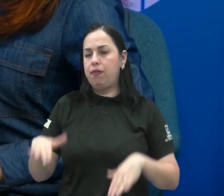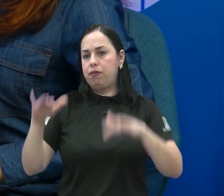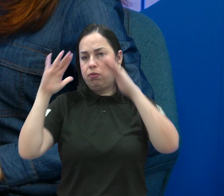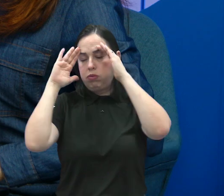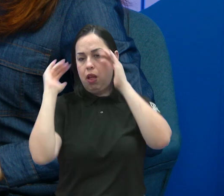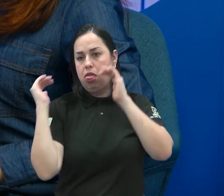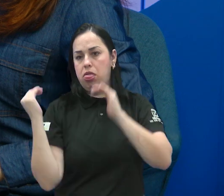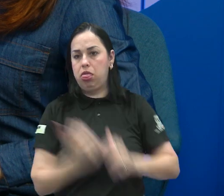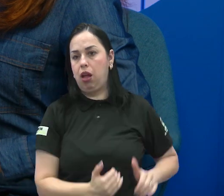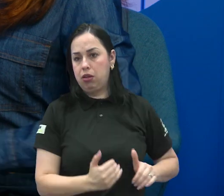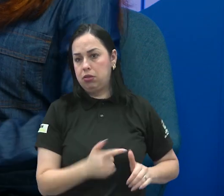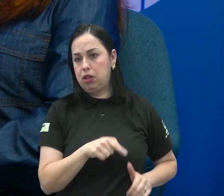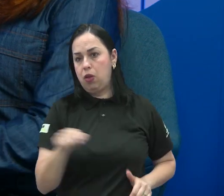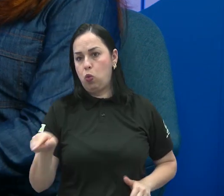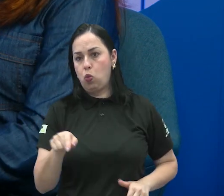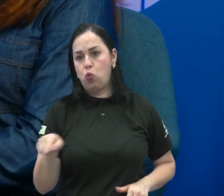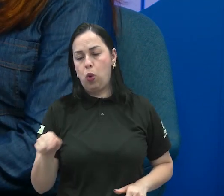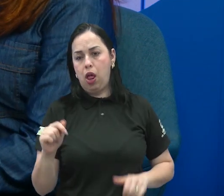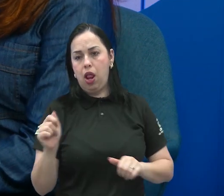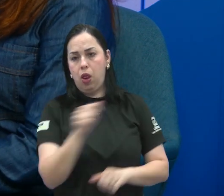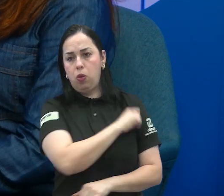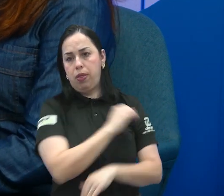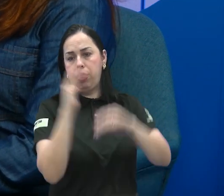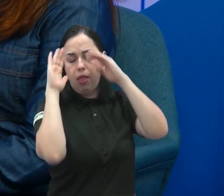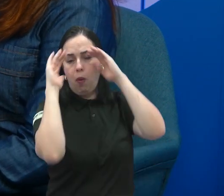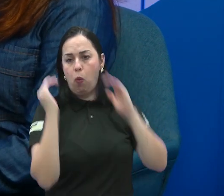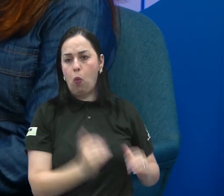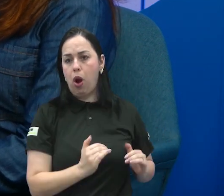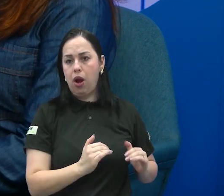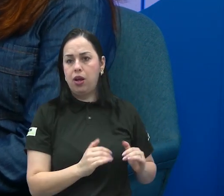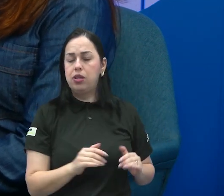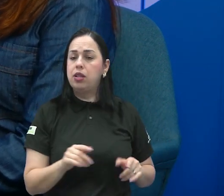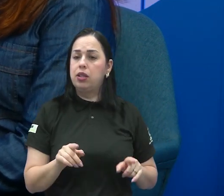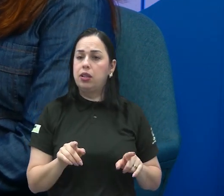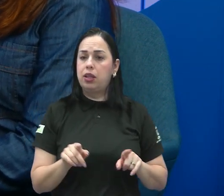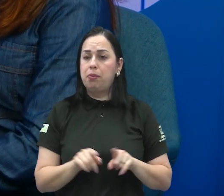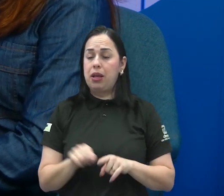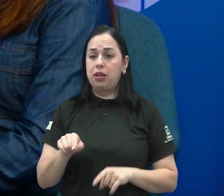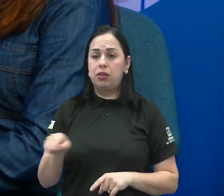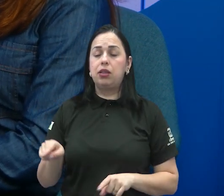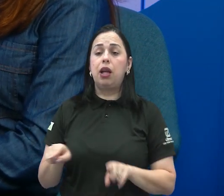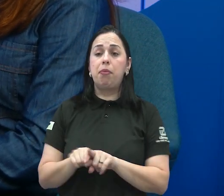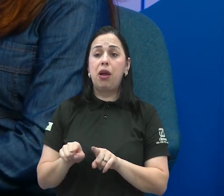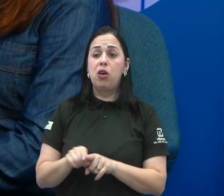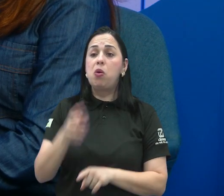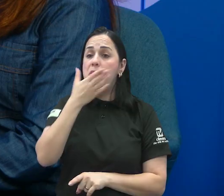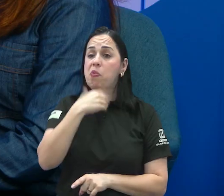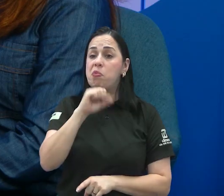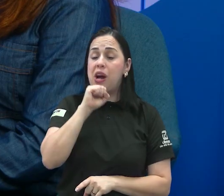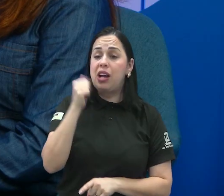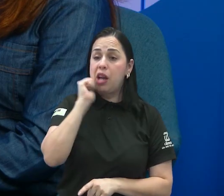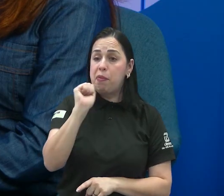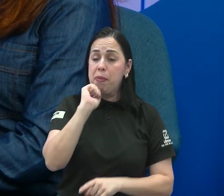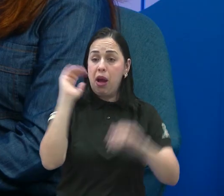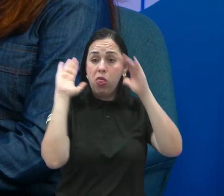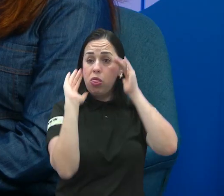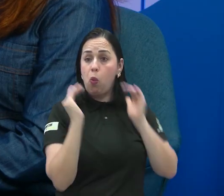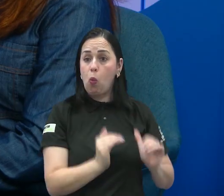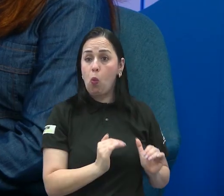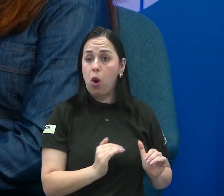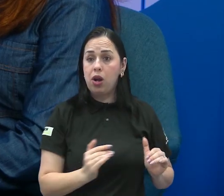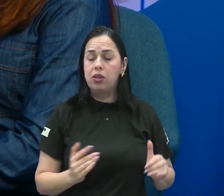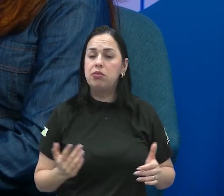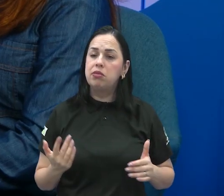desrespeito, né? Ele perde o papel da autoridade hoje, muitas vezes, não somente com os alunos, mas até mesmo com os pais, né? Muitas